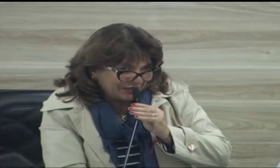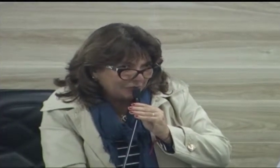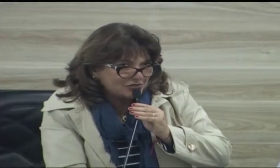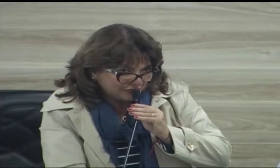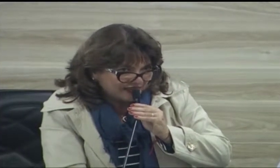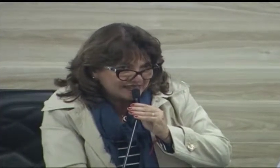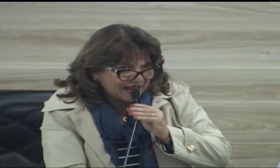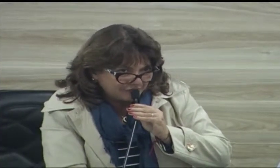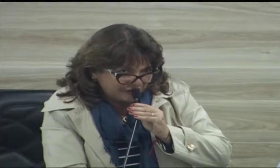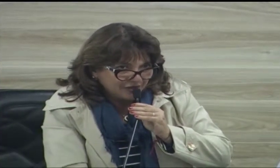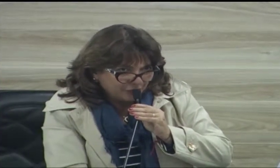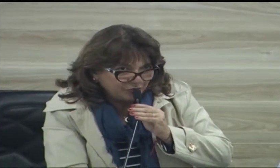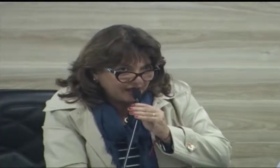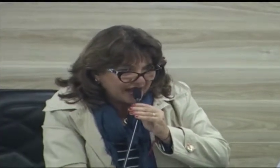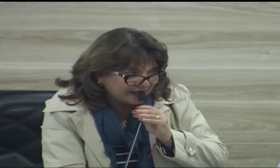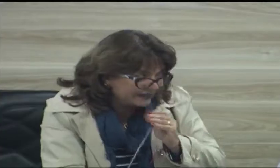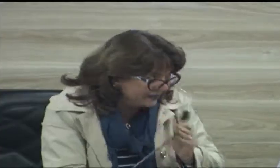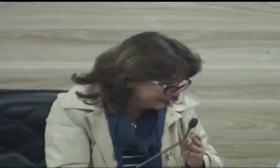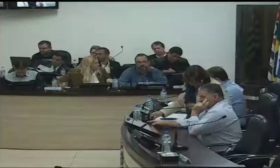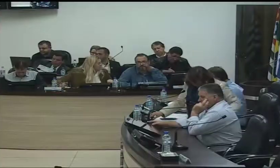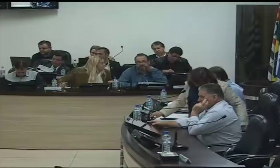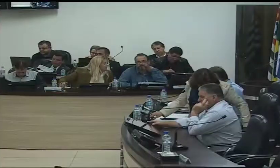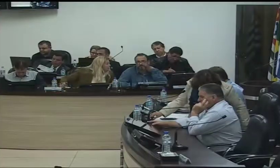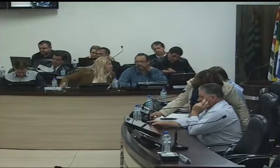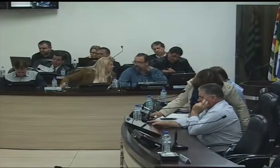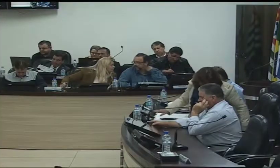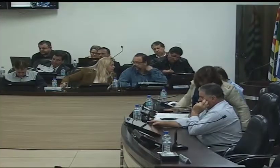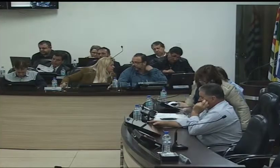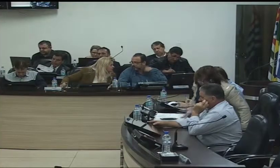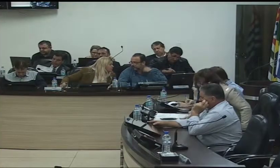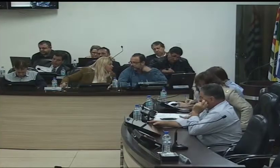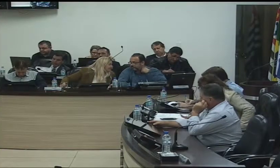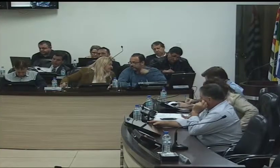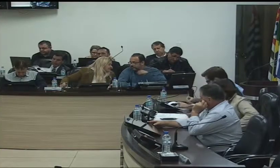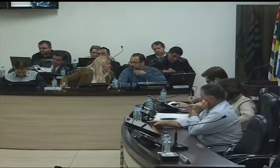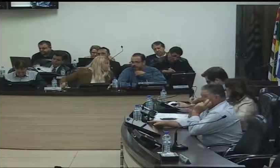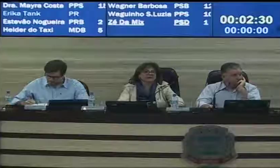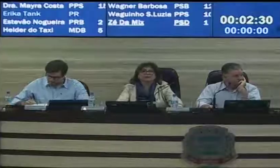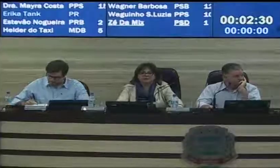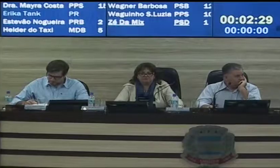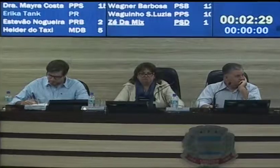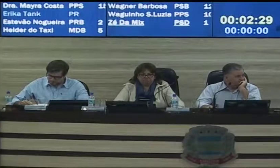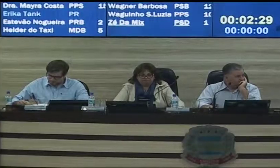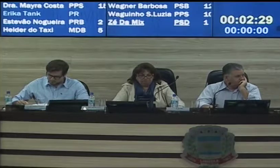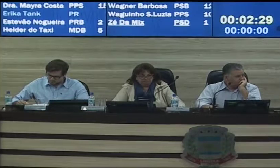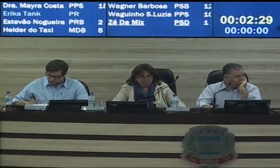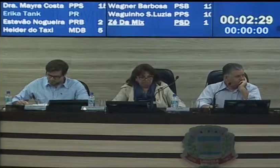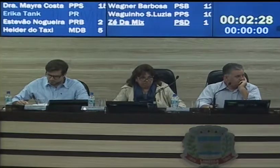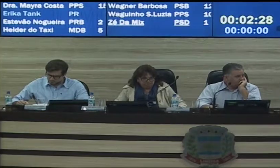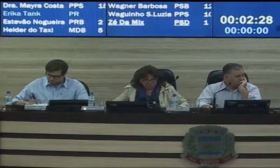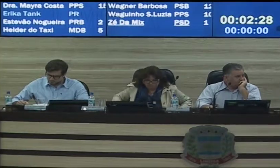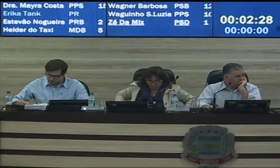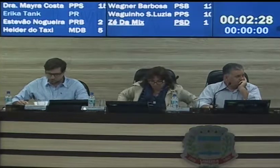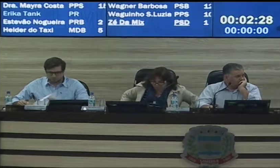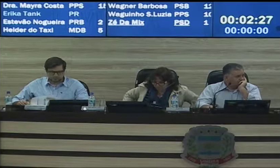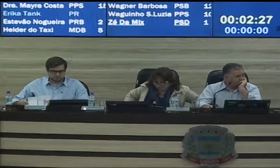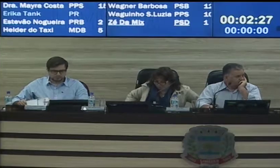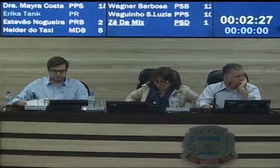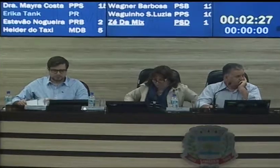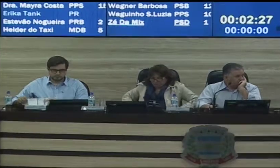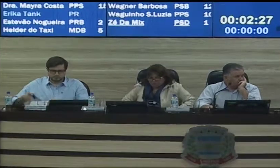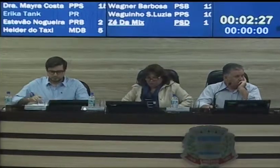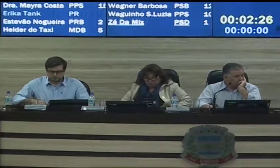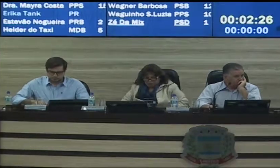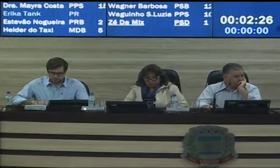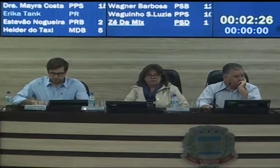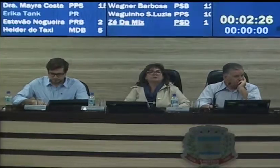pena depois conversarmos. Muito obrigada. Lemão da Jeová Rafa. Quero parabenizar a